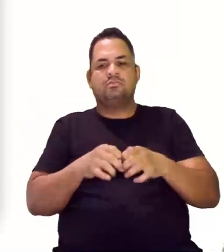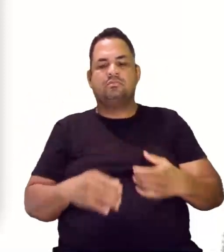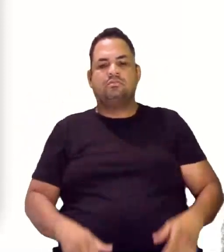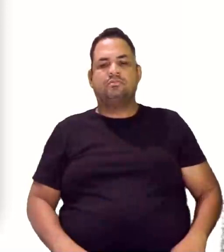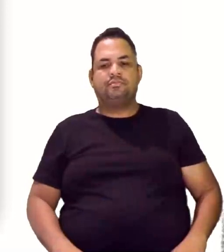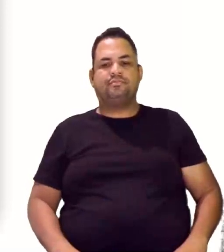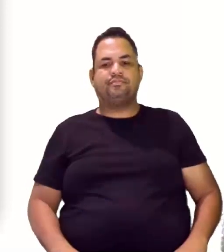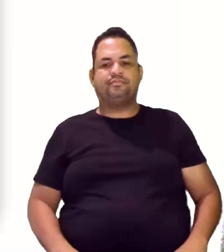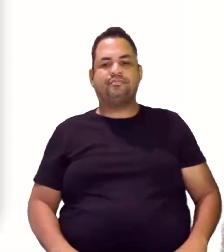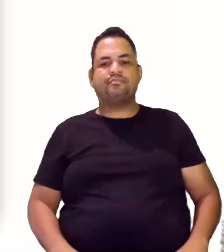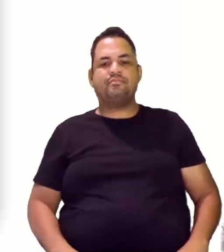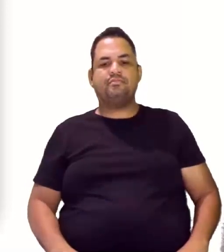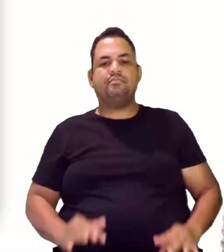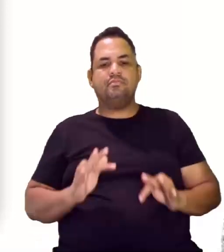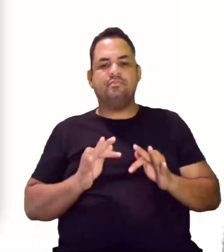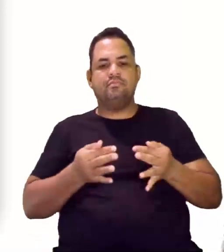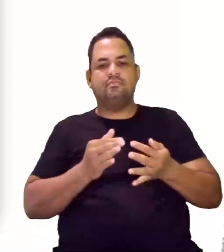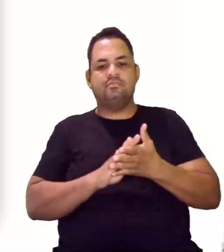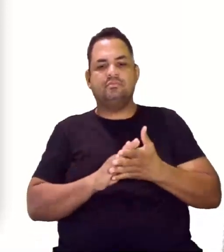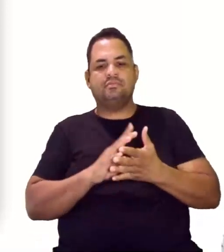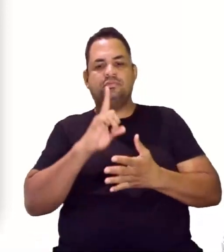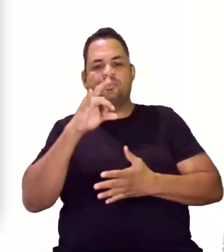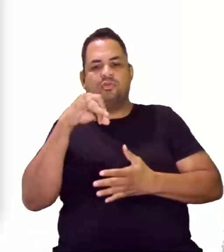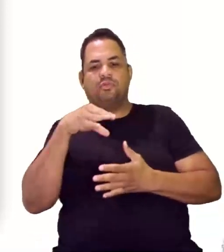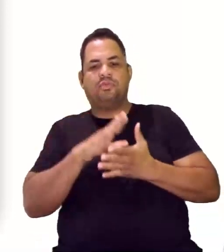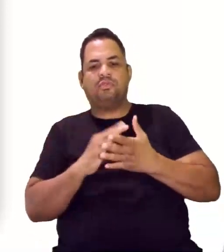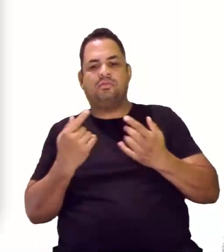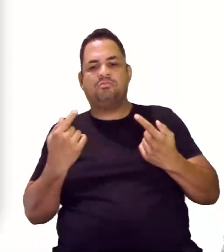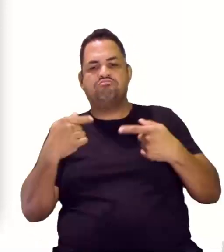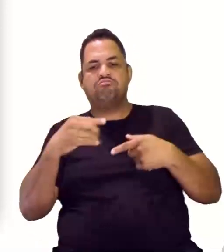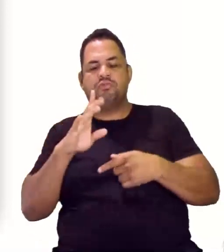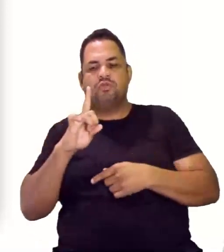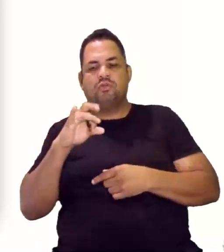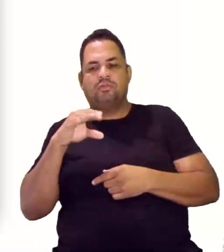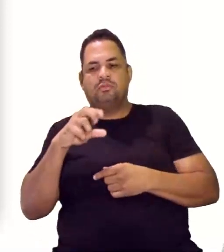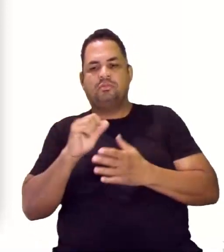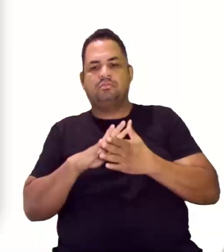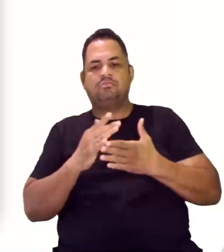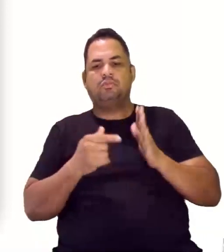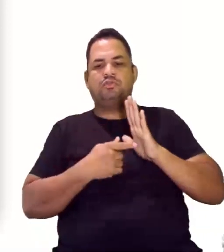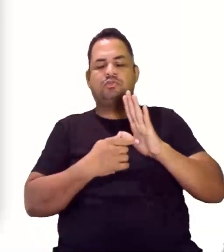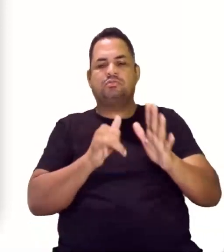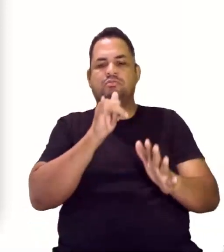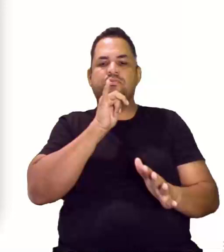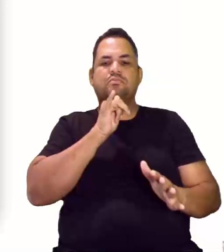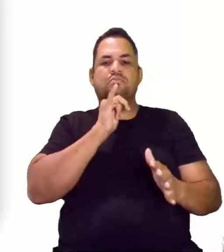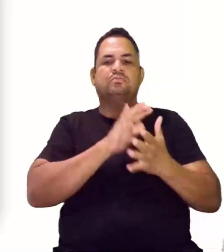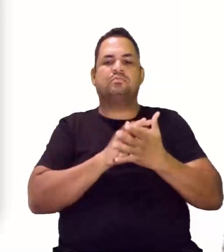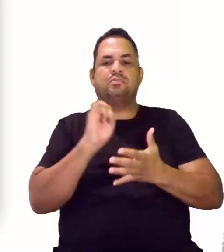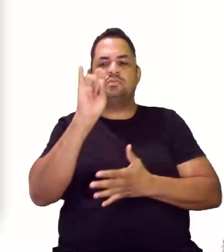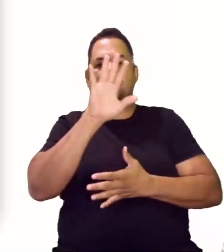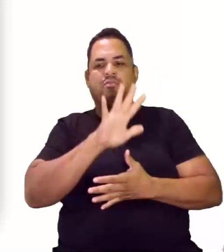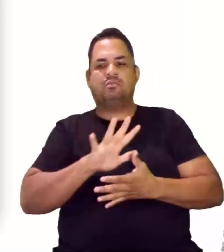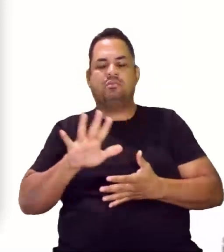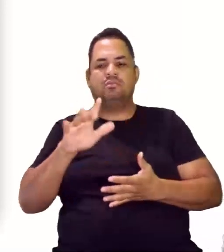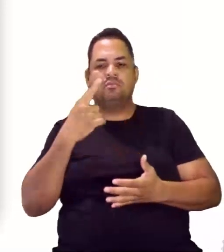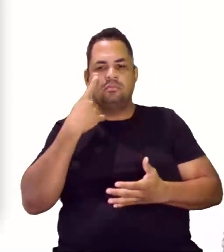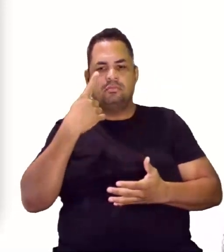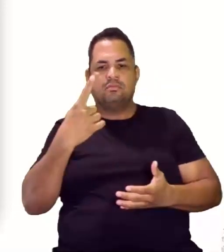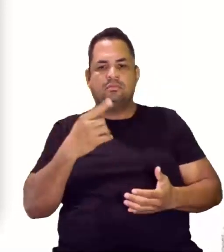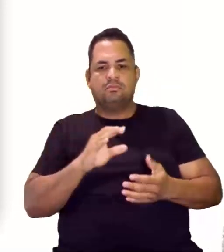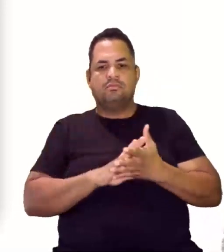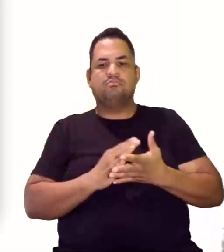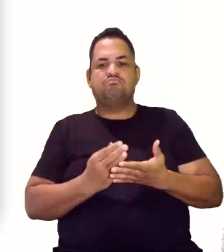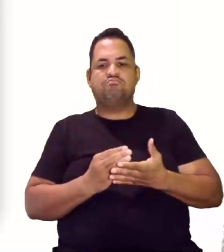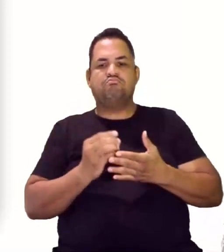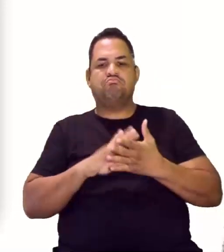equações. E já pegou lá fundo, né? Foi para domínio, contra domínio, deu um exemplo, tem a nossa imagem. Olha, um